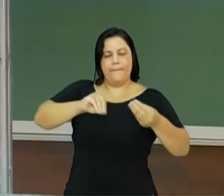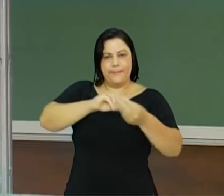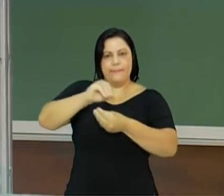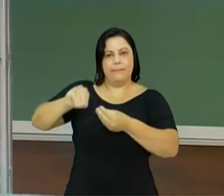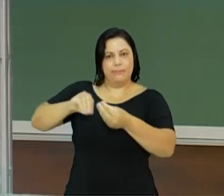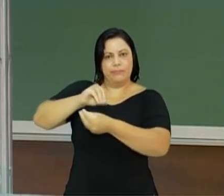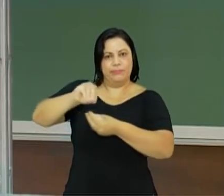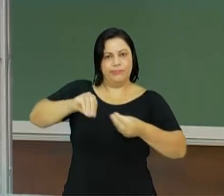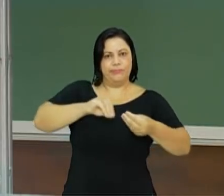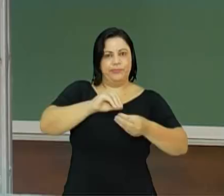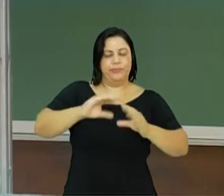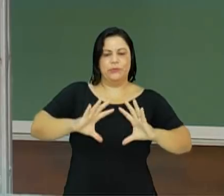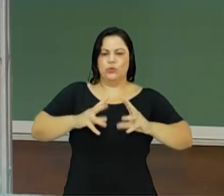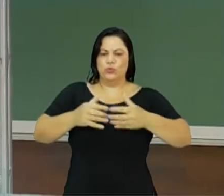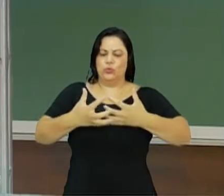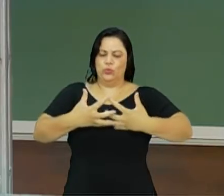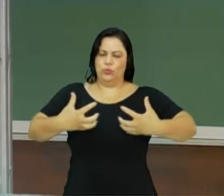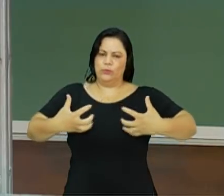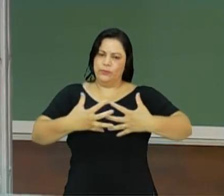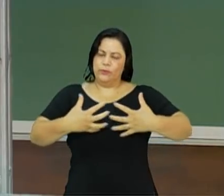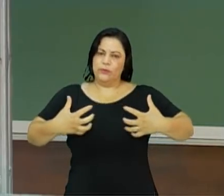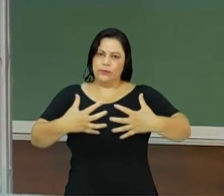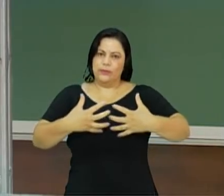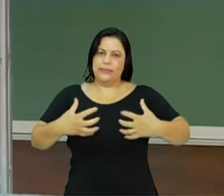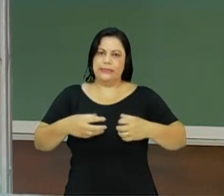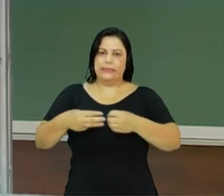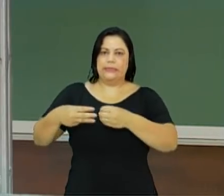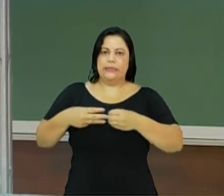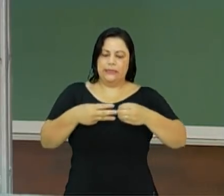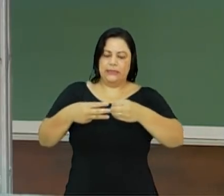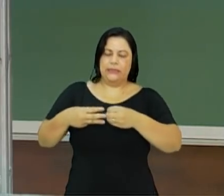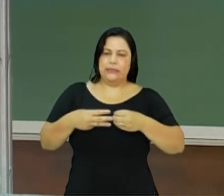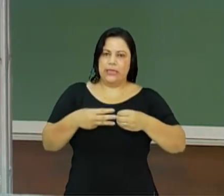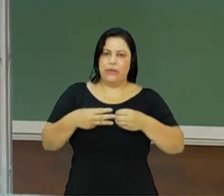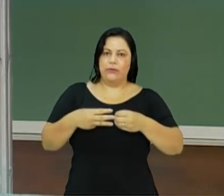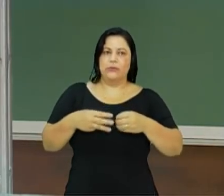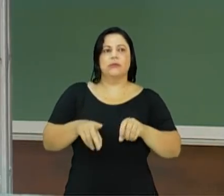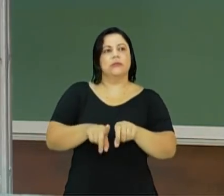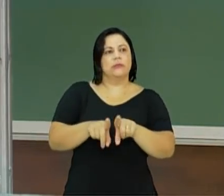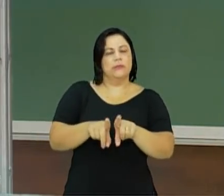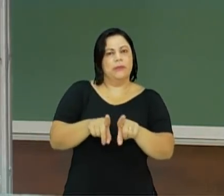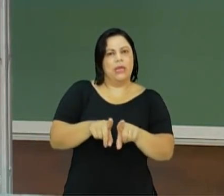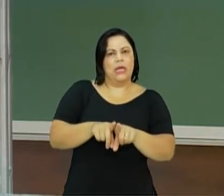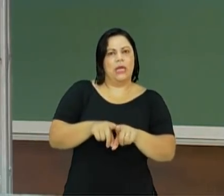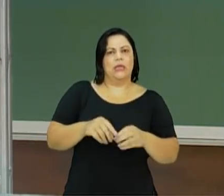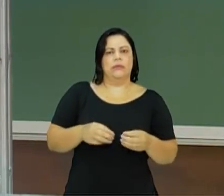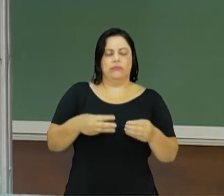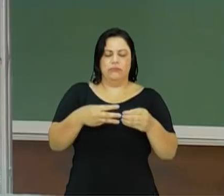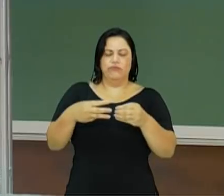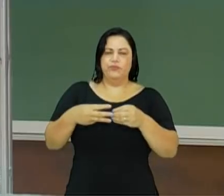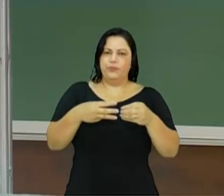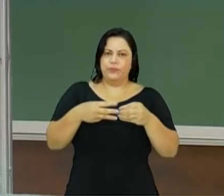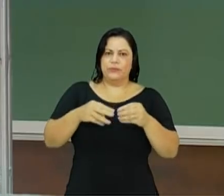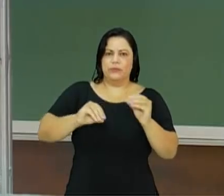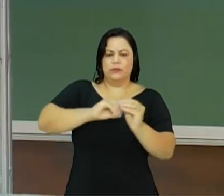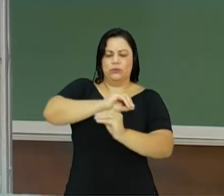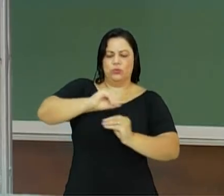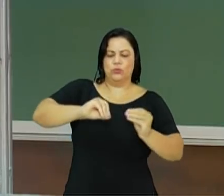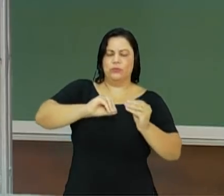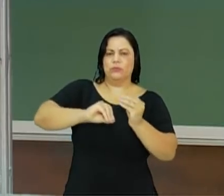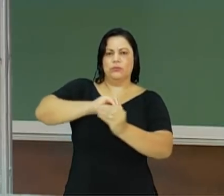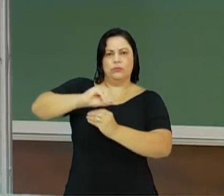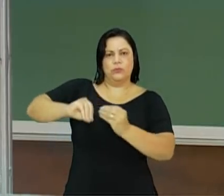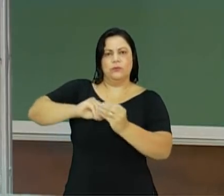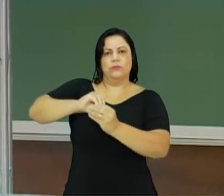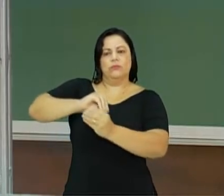ali do tecido, né? E as células ali naquele meio, né? Algumas ali, alguns condroblastos se transformando em condrócitos, né? Então, tem